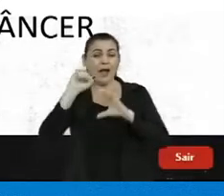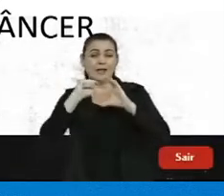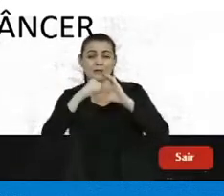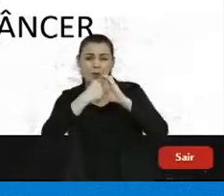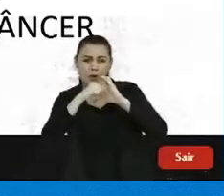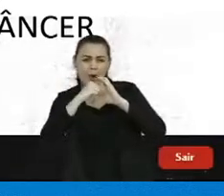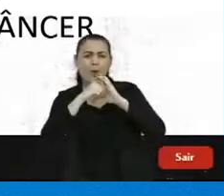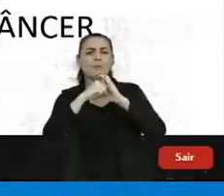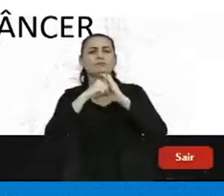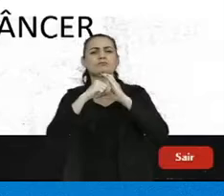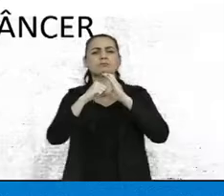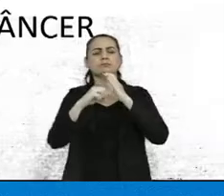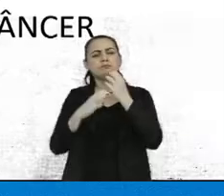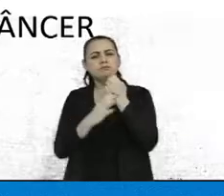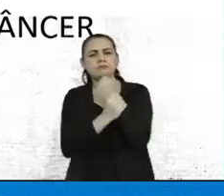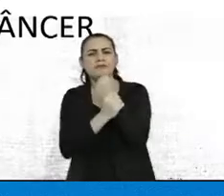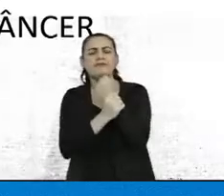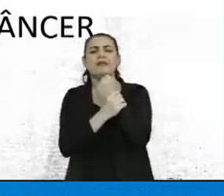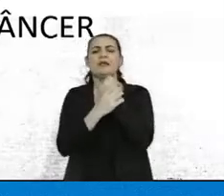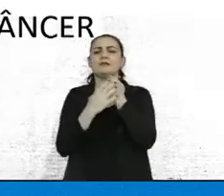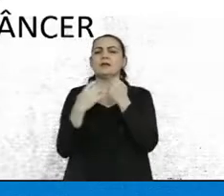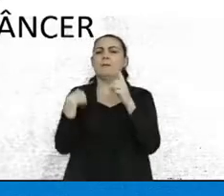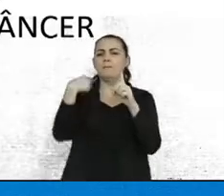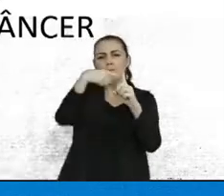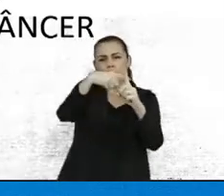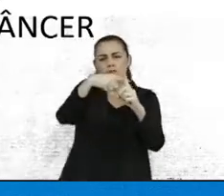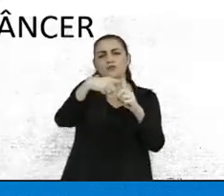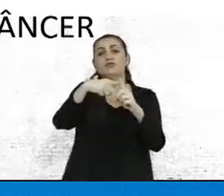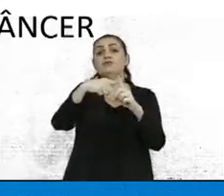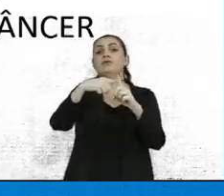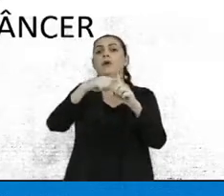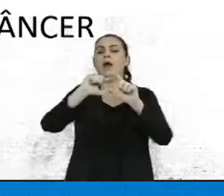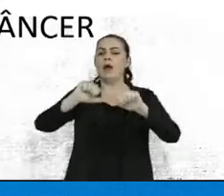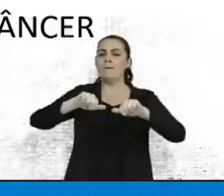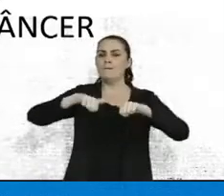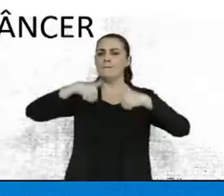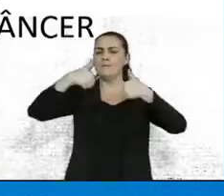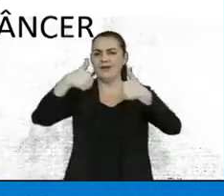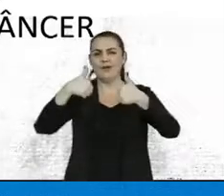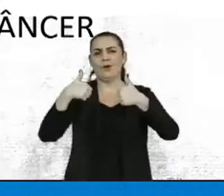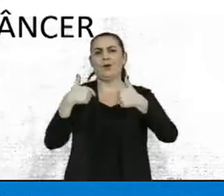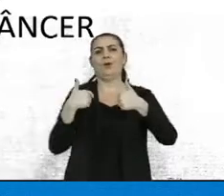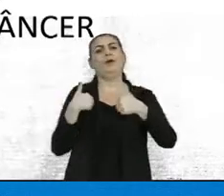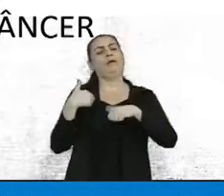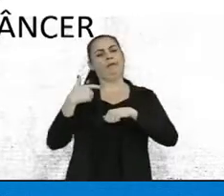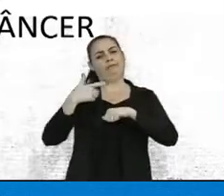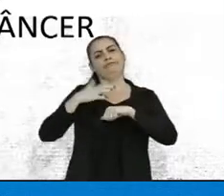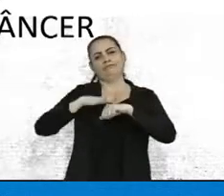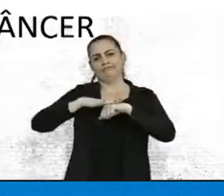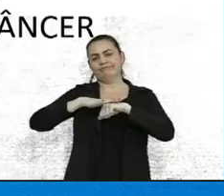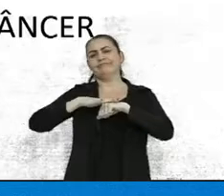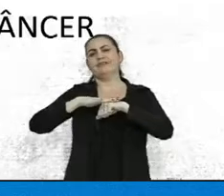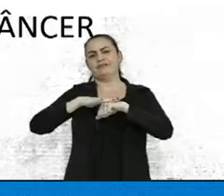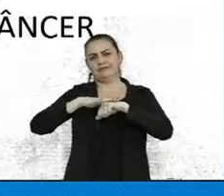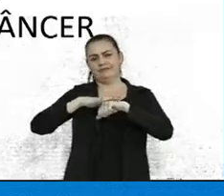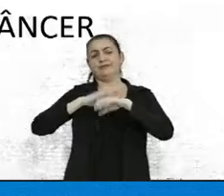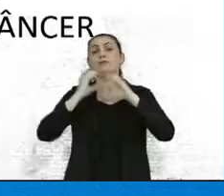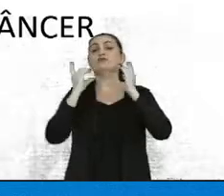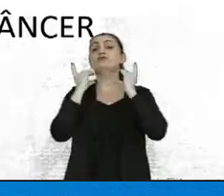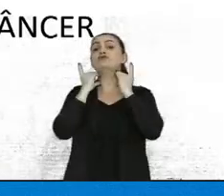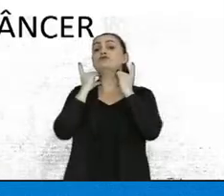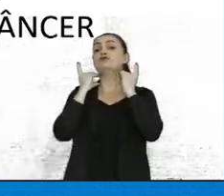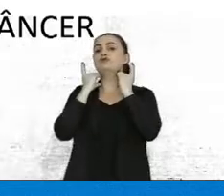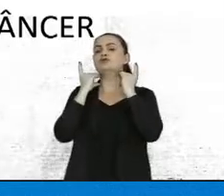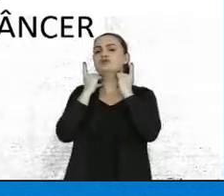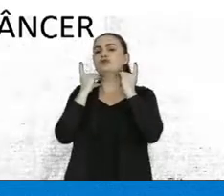antitireoglobulina, maior a nossa chance de evoluir para uma disfunção de tireoide, tá? E são